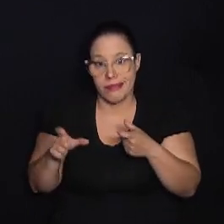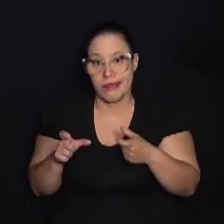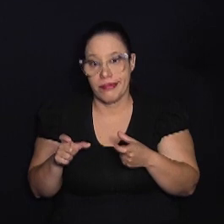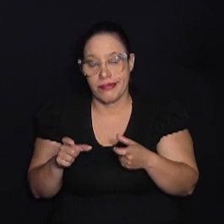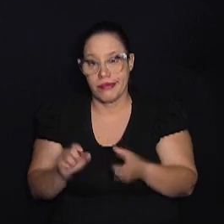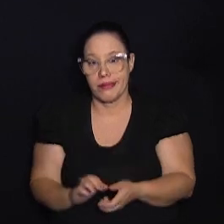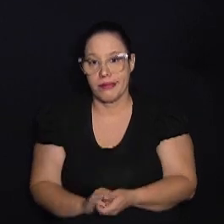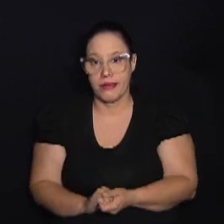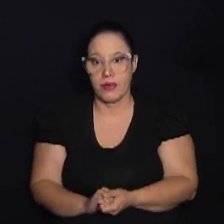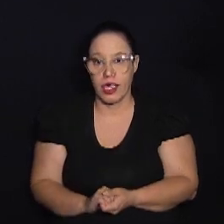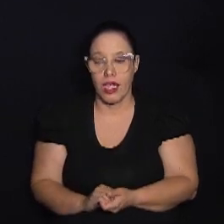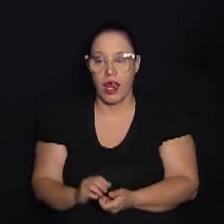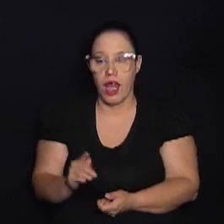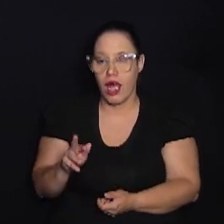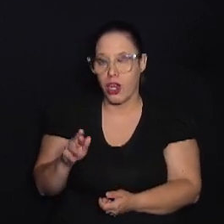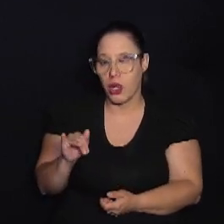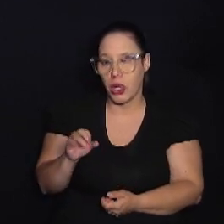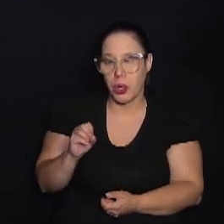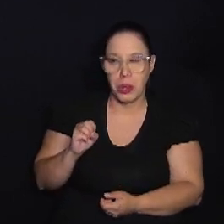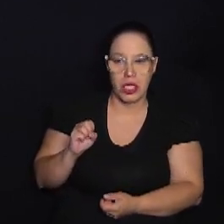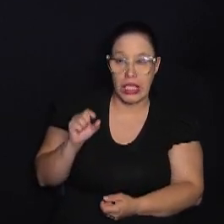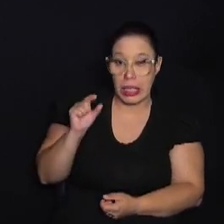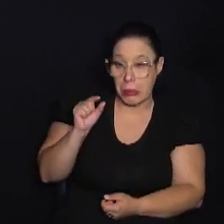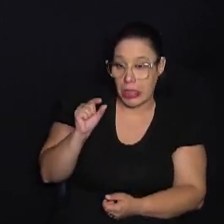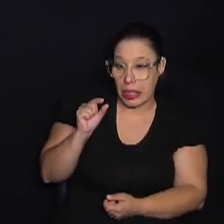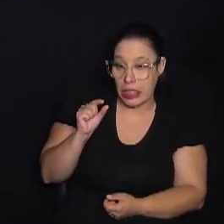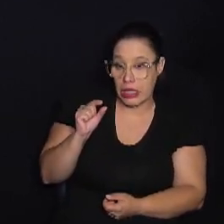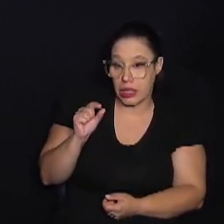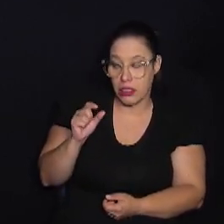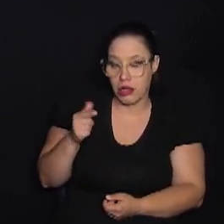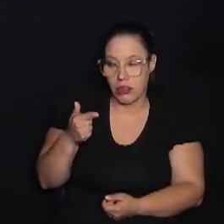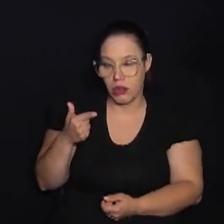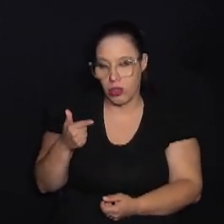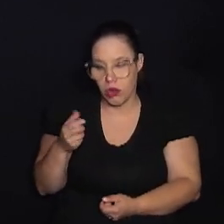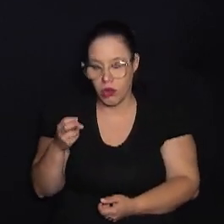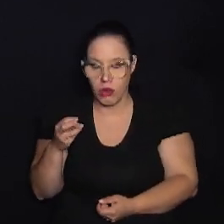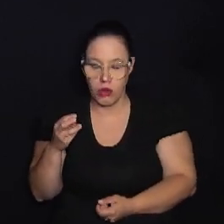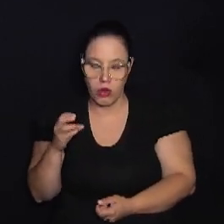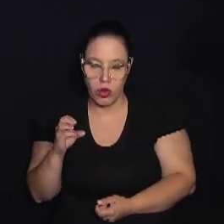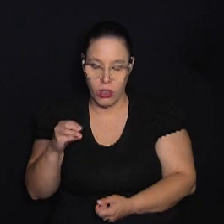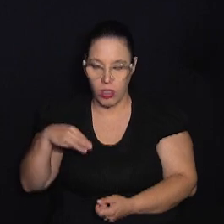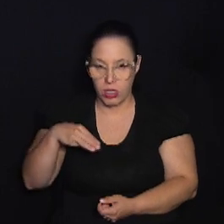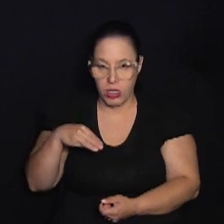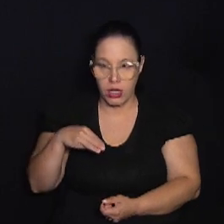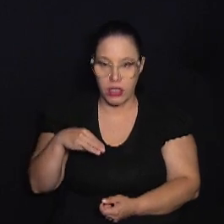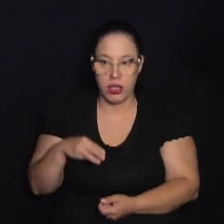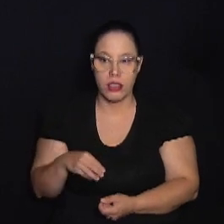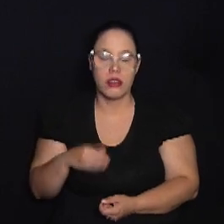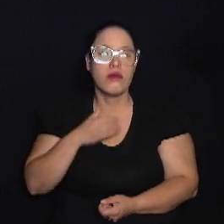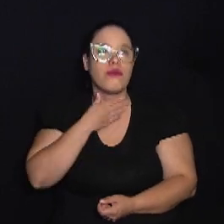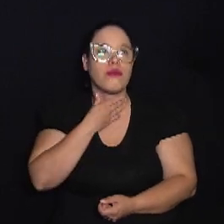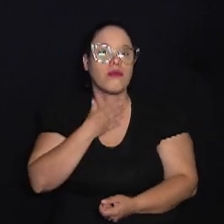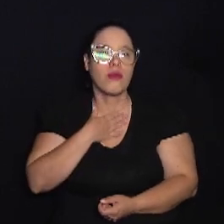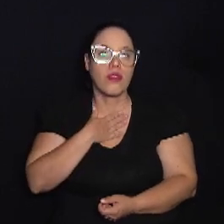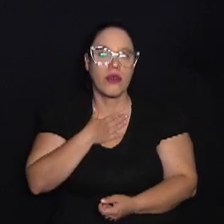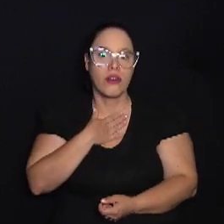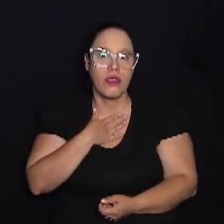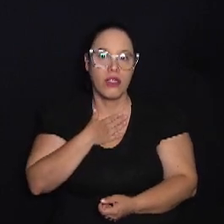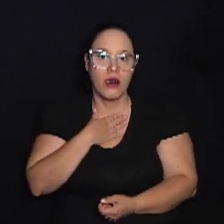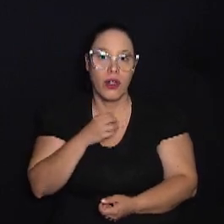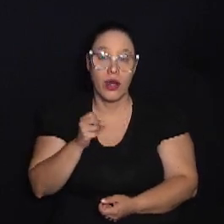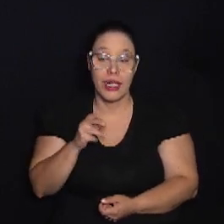aquelas lesões pequenas, localizadas, normalmente menores que 2 centímetros, que não tem nódulo em nenhum lugar do pescoço. O estadio clínico 2 são